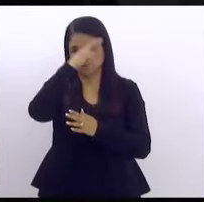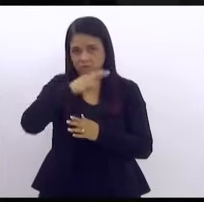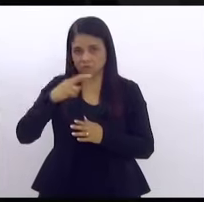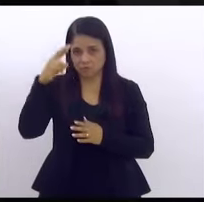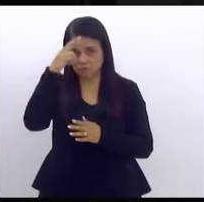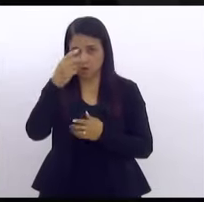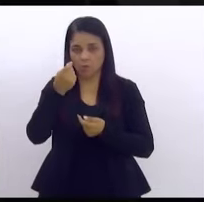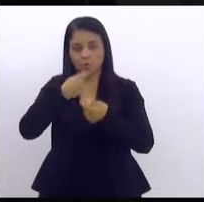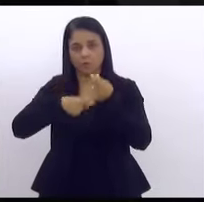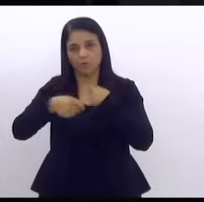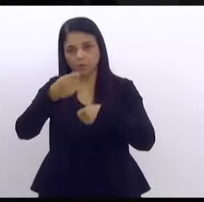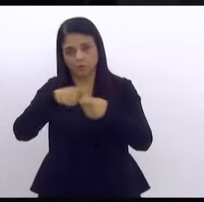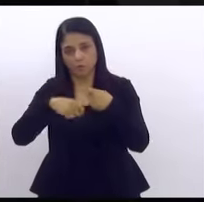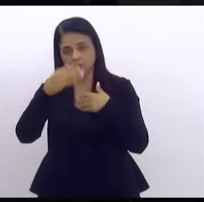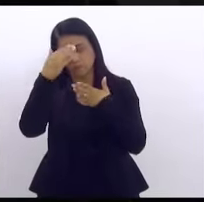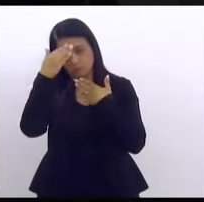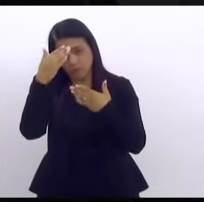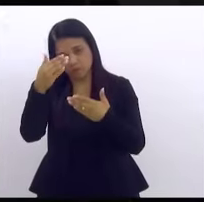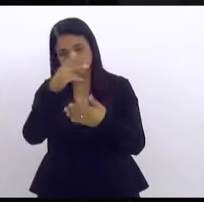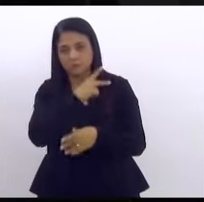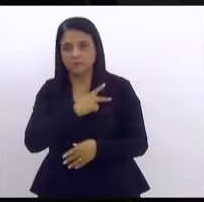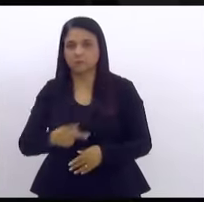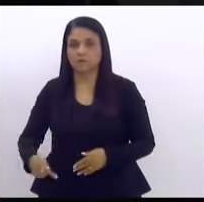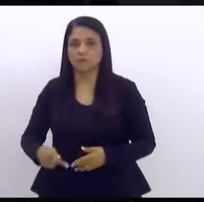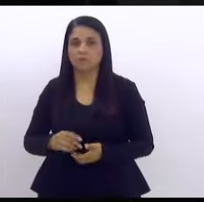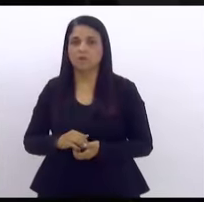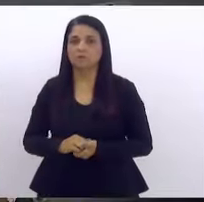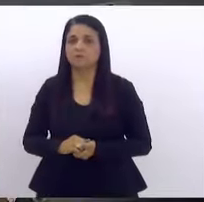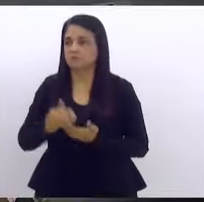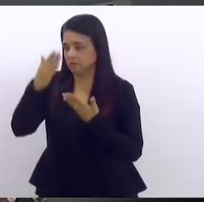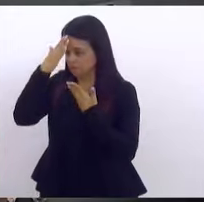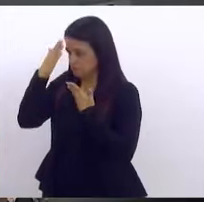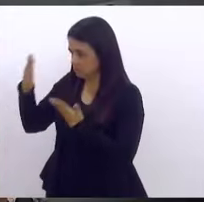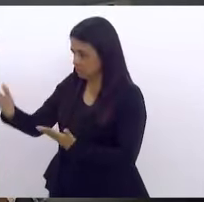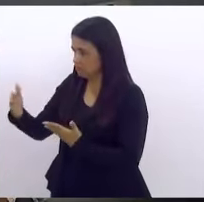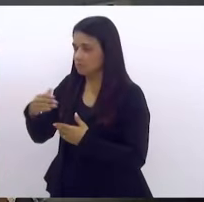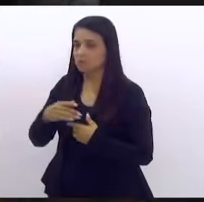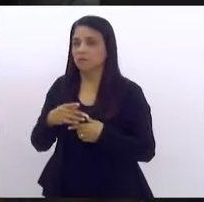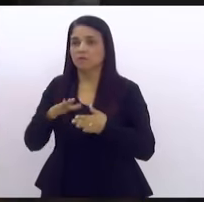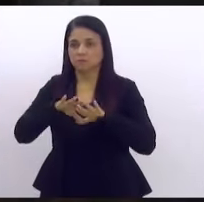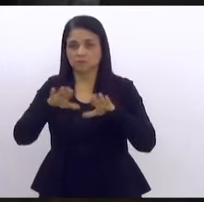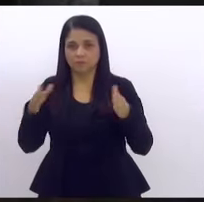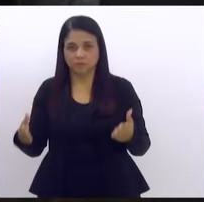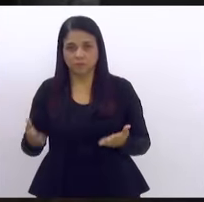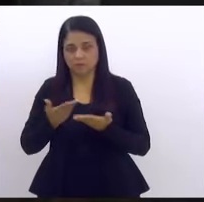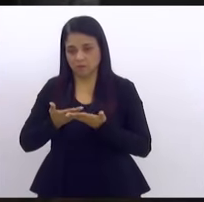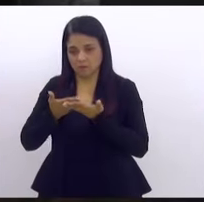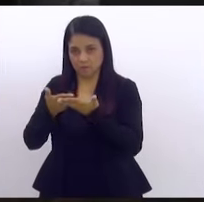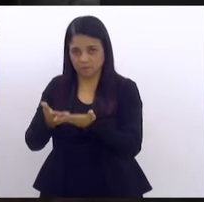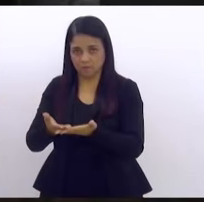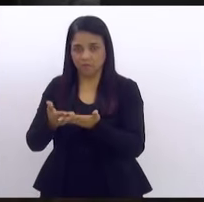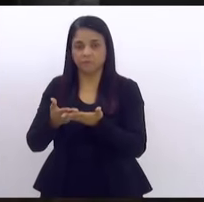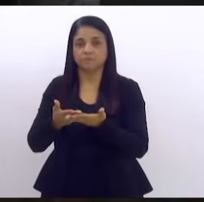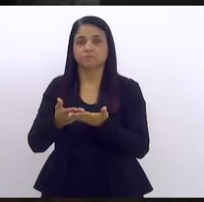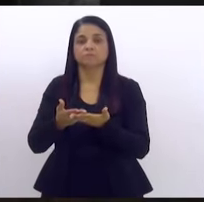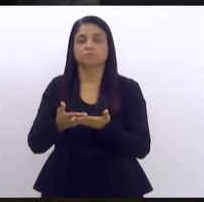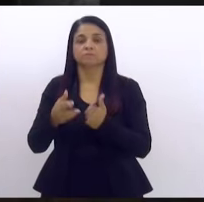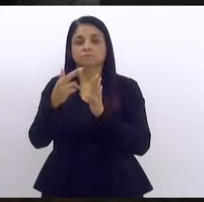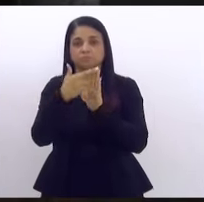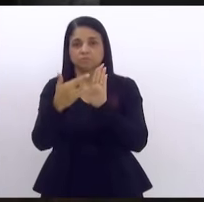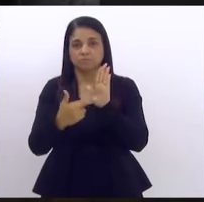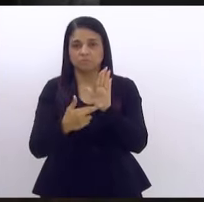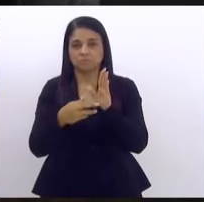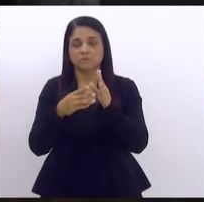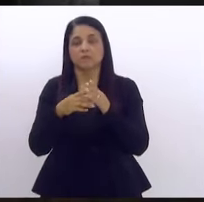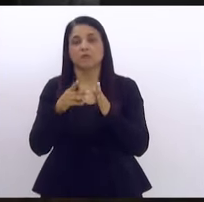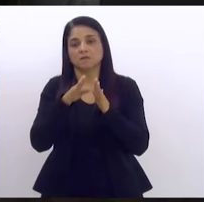e econômico. Muito obrigada, senhor presidente. Eu que agradeço, Renatinha. Há sobre a mesa o seguinte requerimento. Requeiro de forma regimental a prorrogação